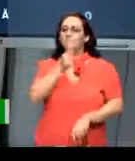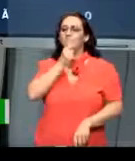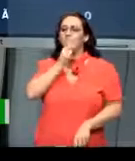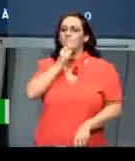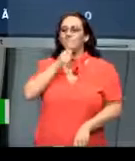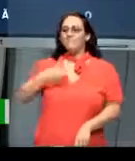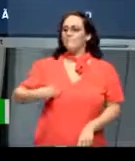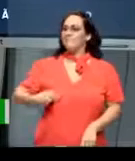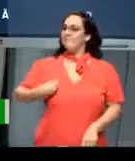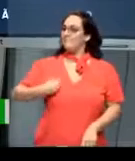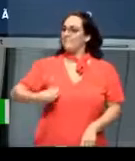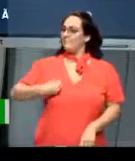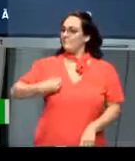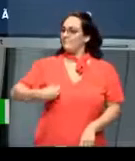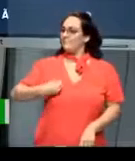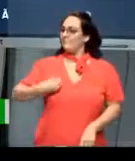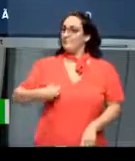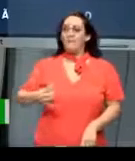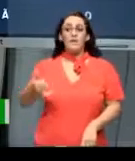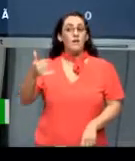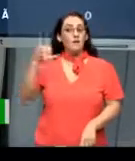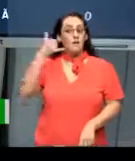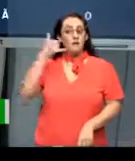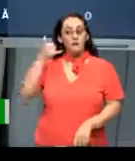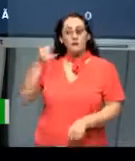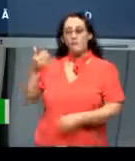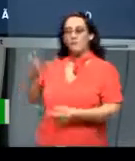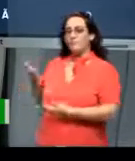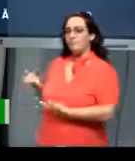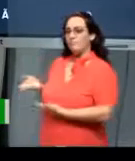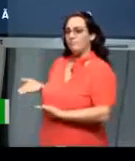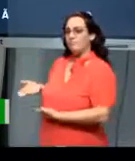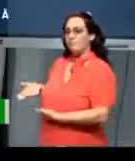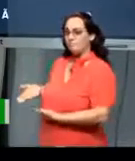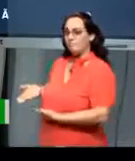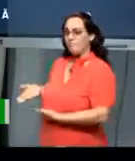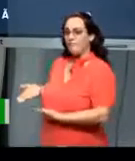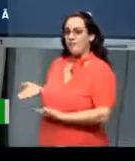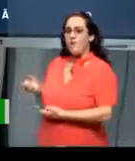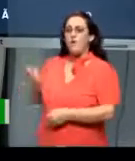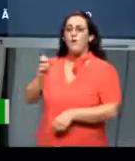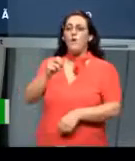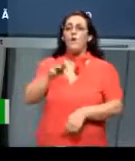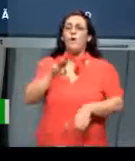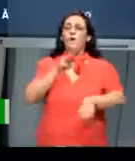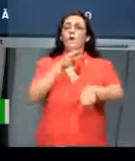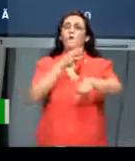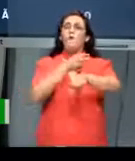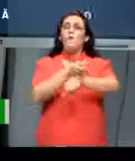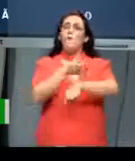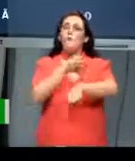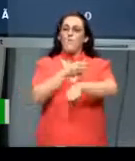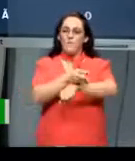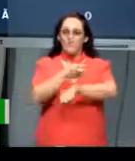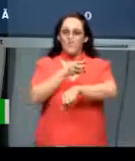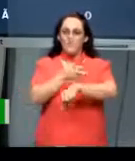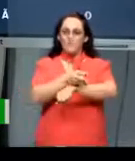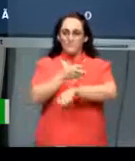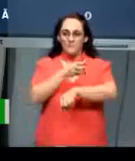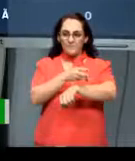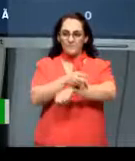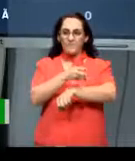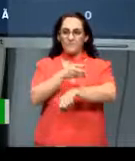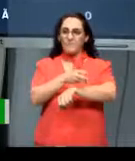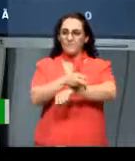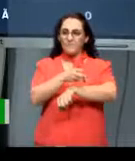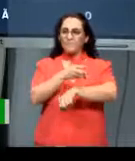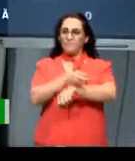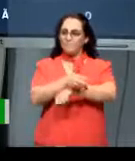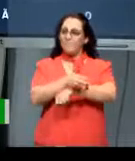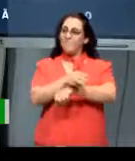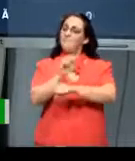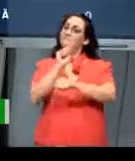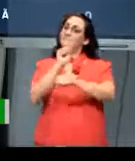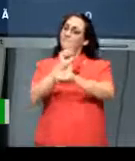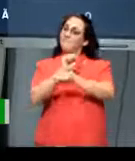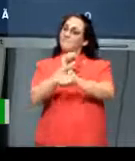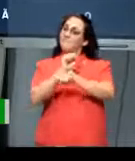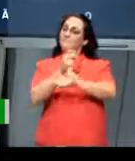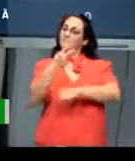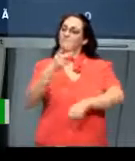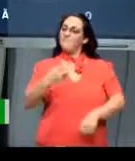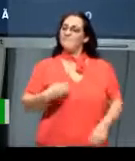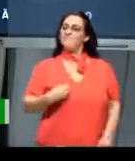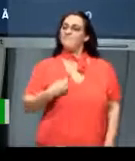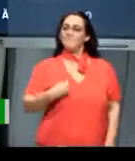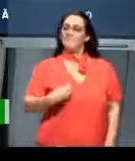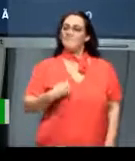conversa. Ligue para o nosso telefone fixo ou envie uma mensagem para o nosso WhatsApp. Estamos esperando a sua